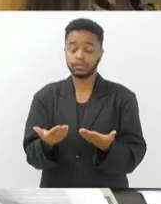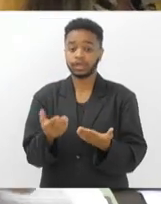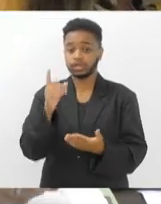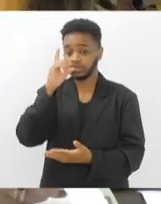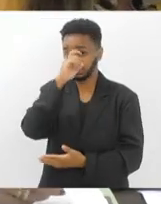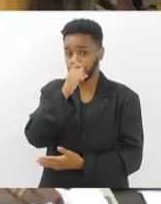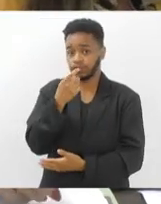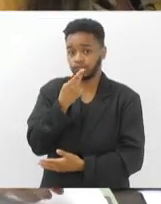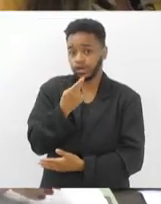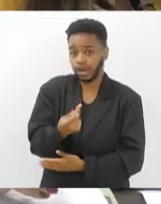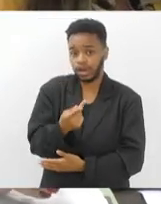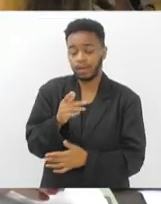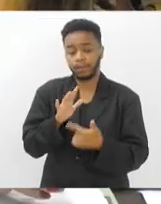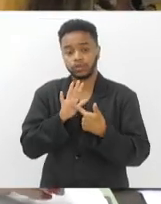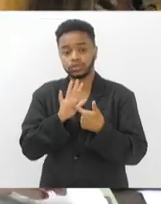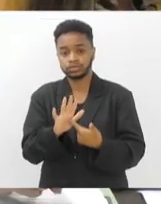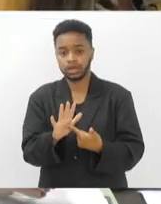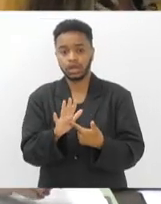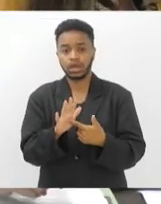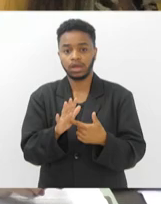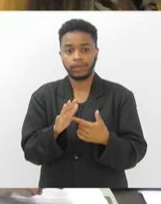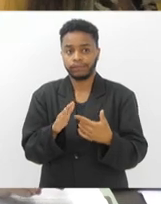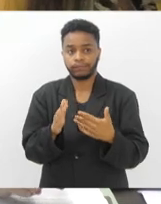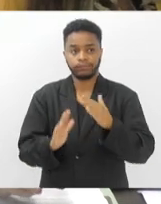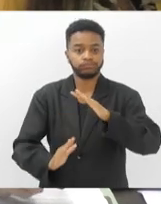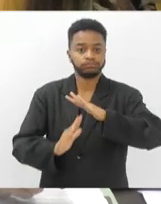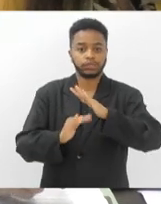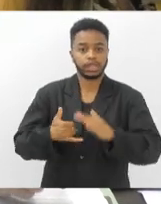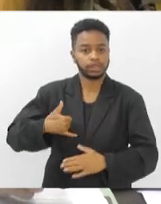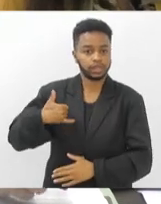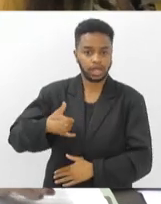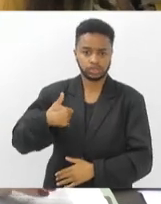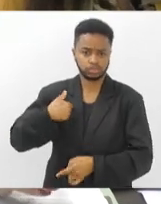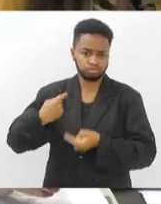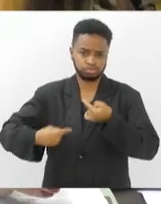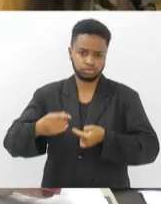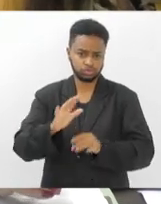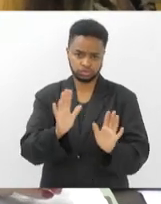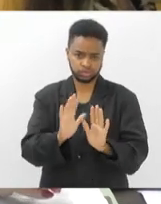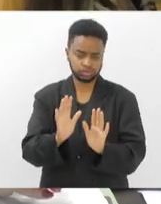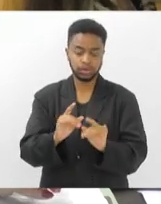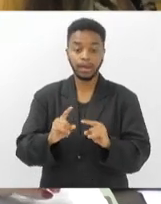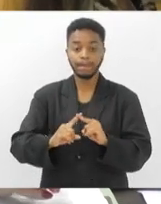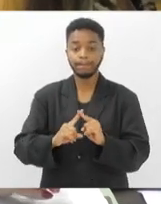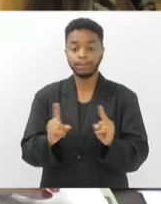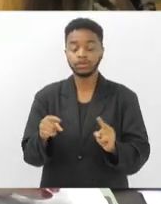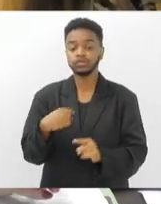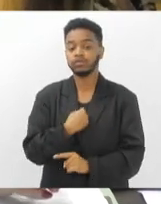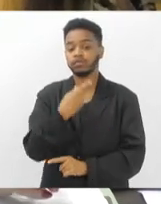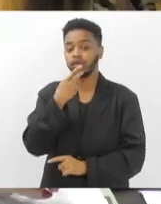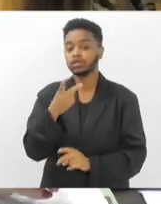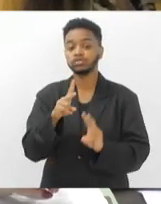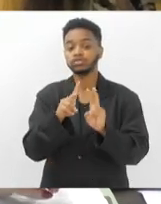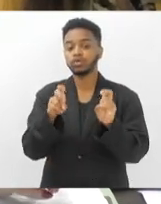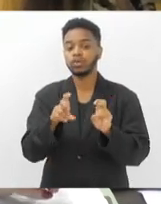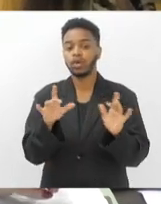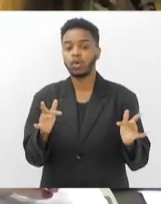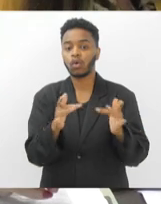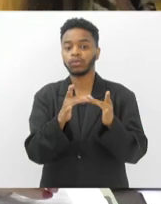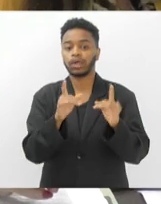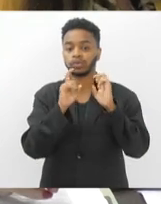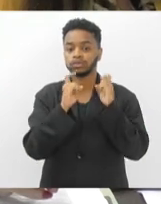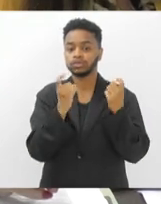a que ponto isso pode ser exposto, até em que idade. Eu não vou discutir isso aqui. O que nós estamos falando é de sexualização